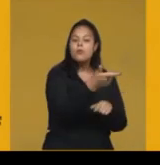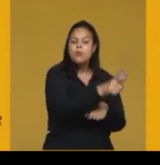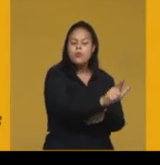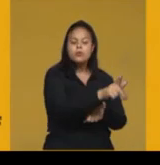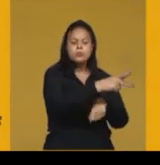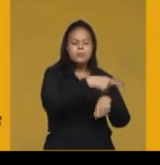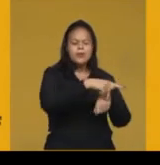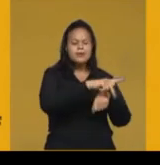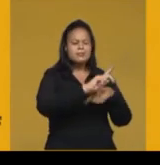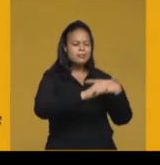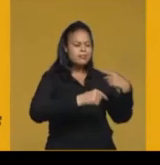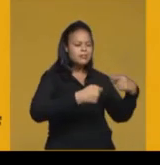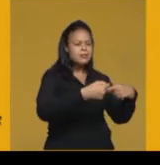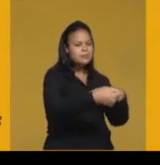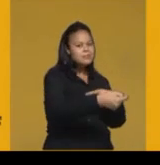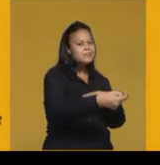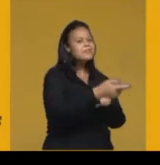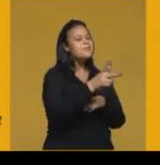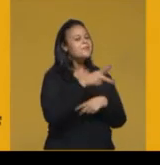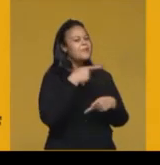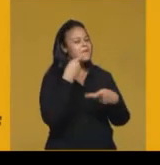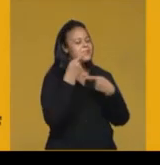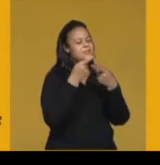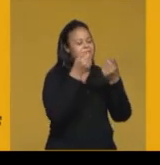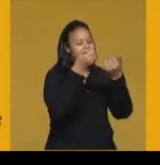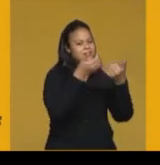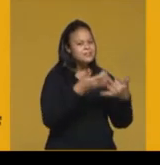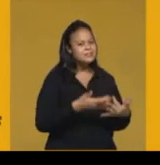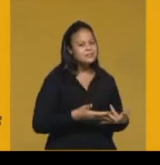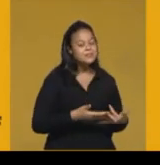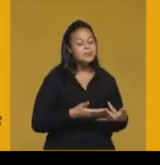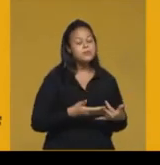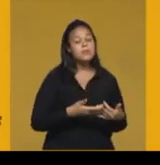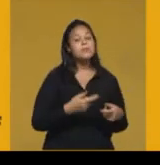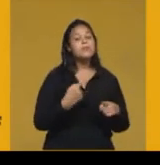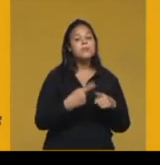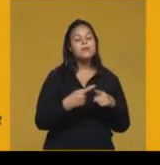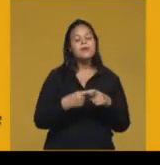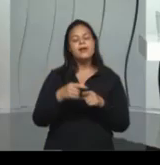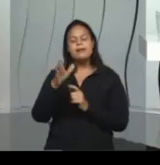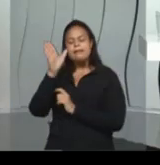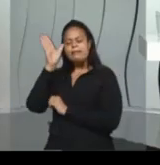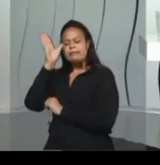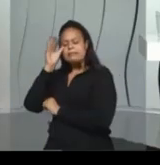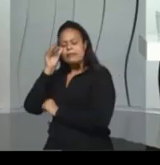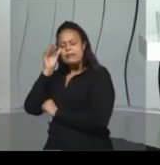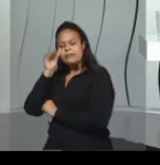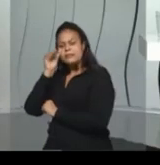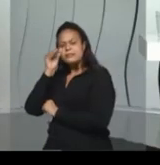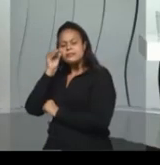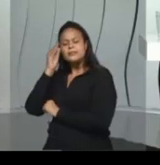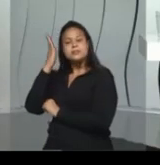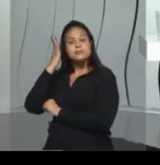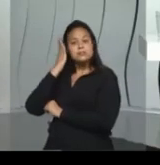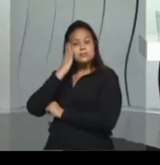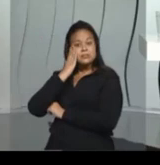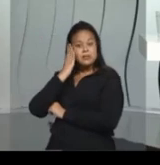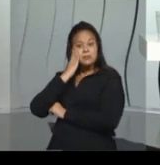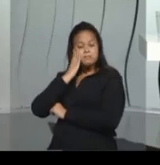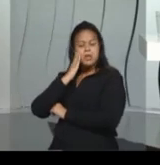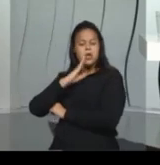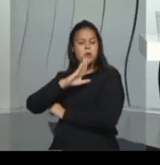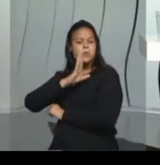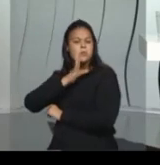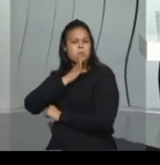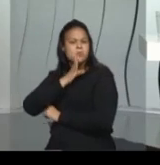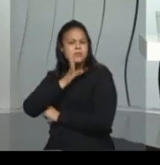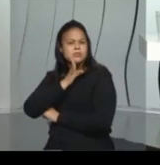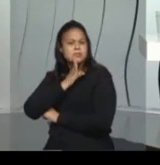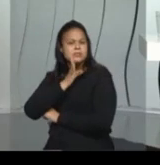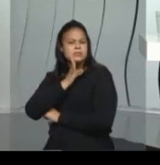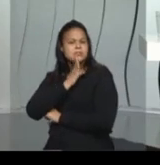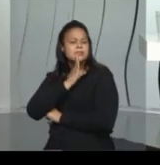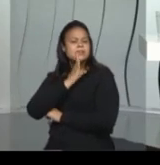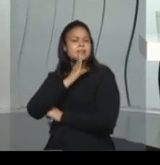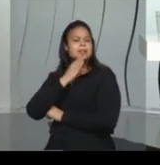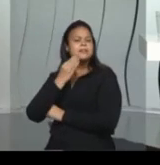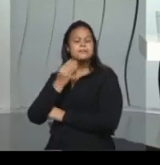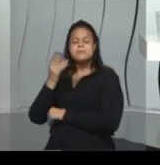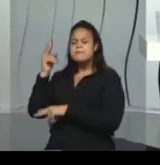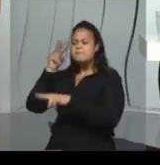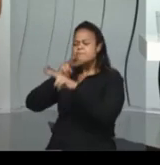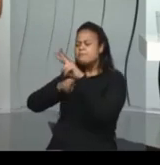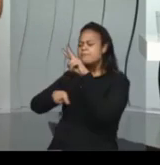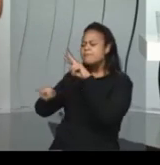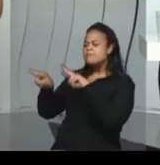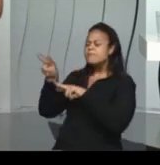Então é interessante isso, para a gente poder mesmo saber, conhecer e